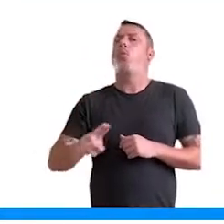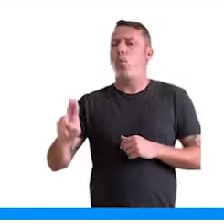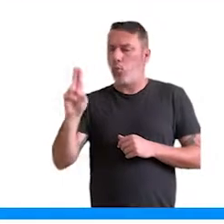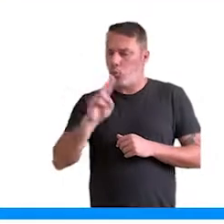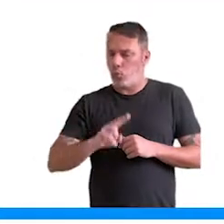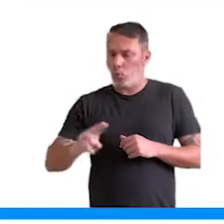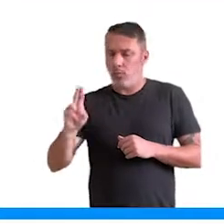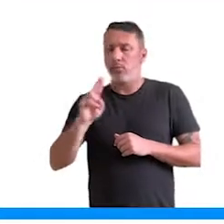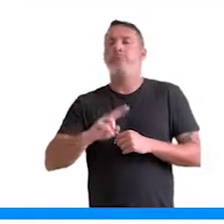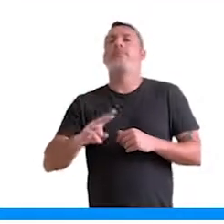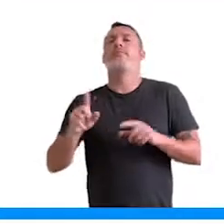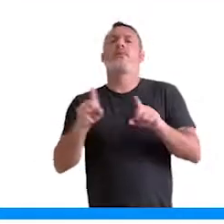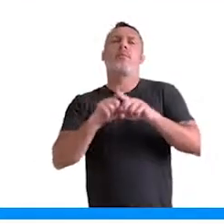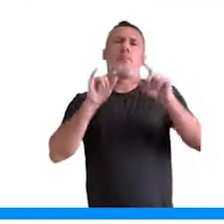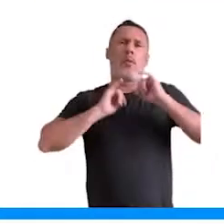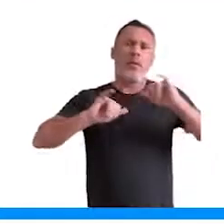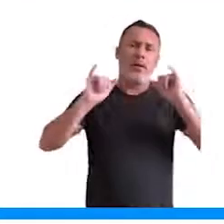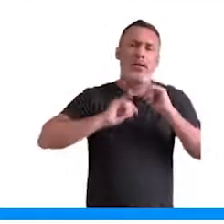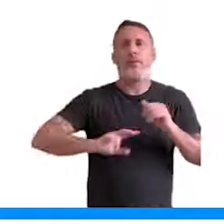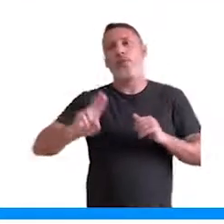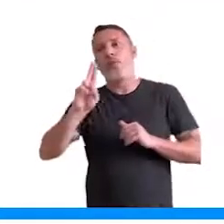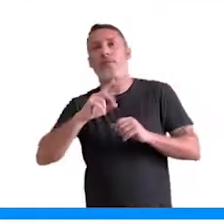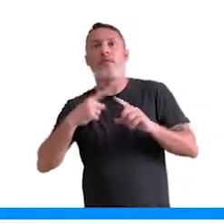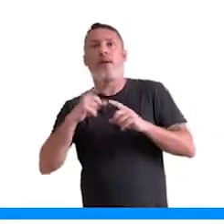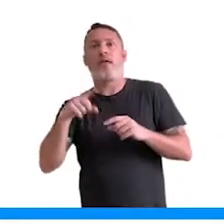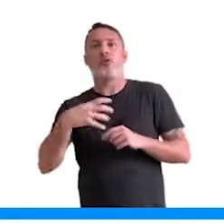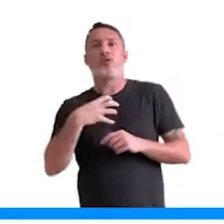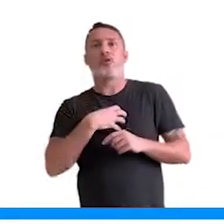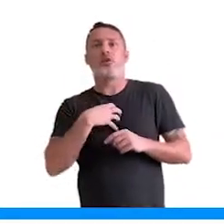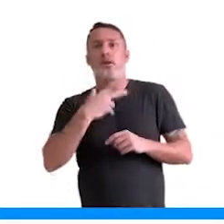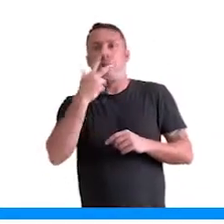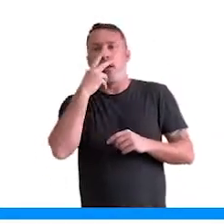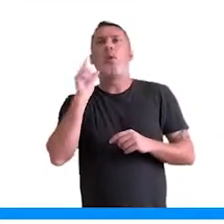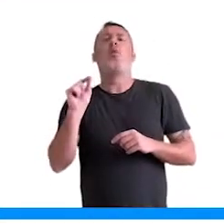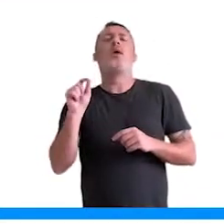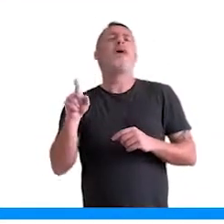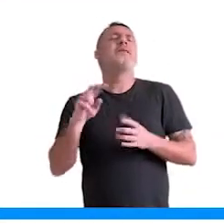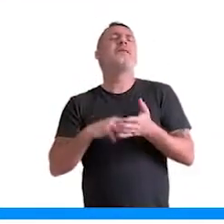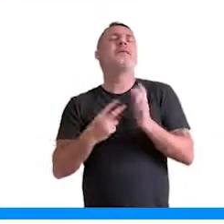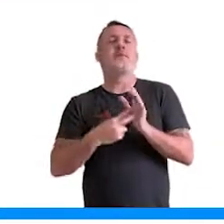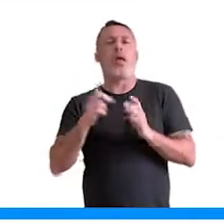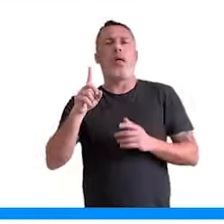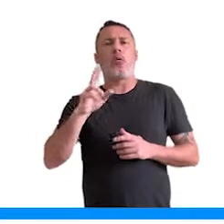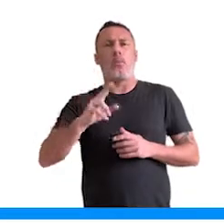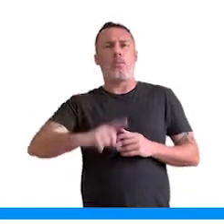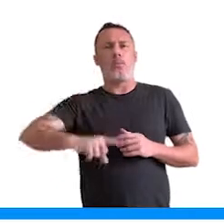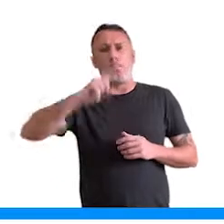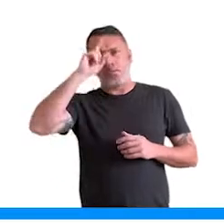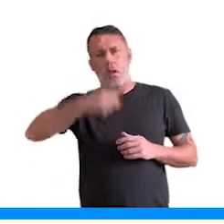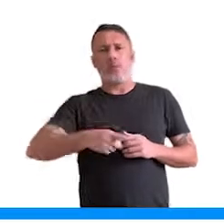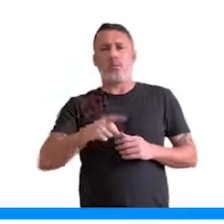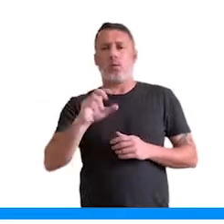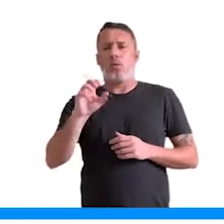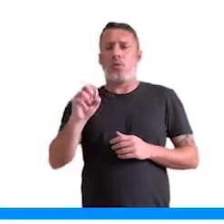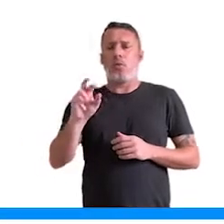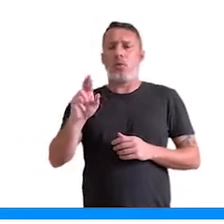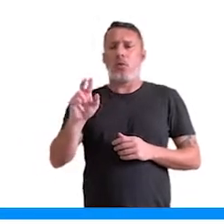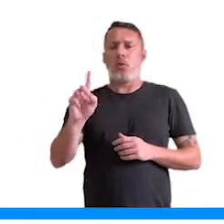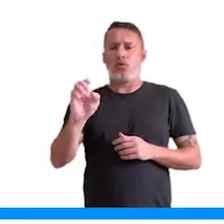textos, muitas propagandas usam o imperativo porque é a forma que você dá ordens e faz pedidos,